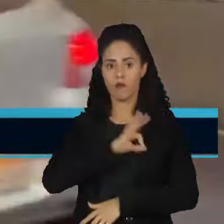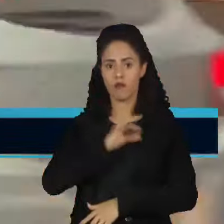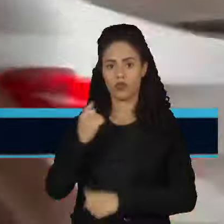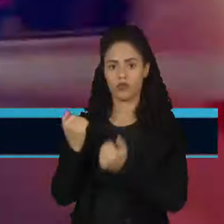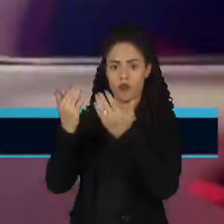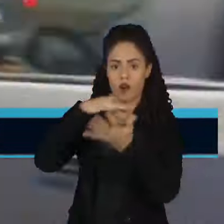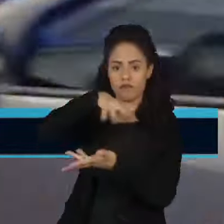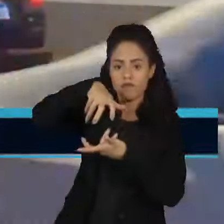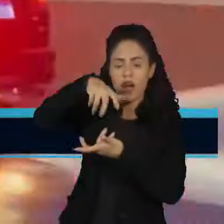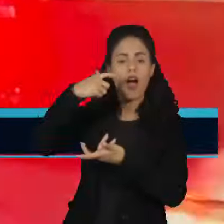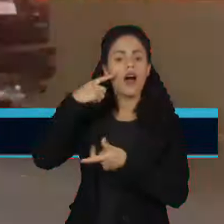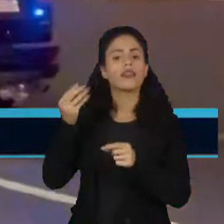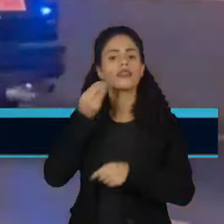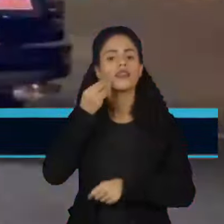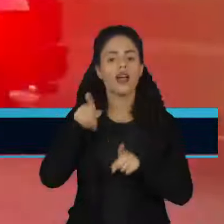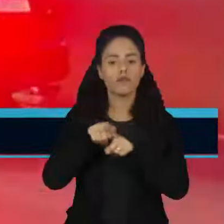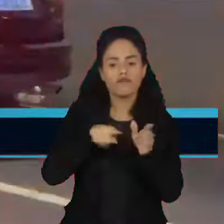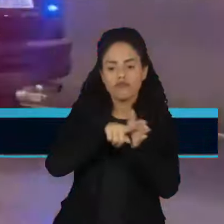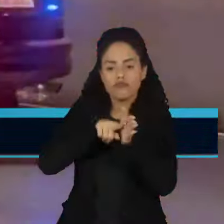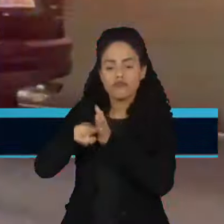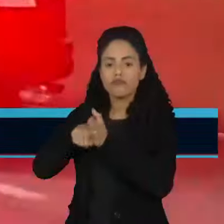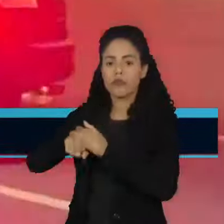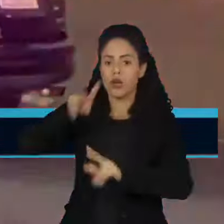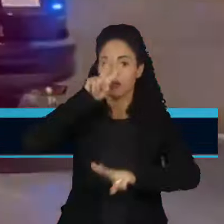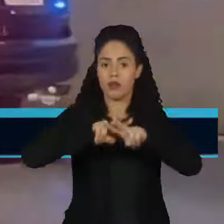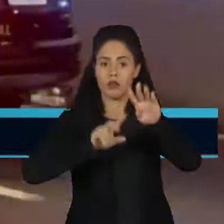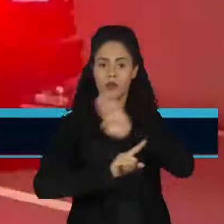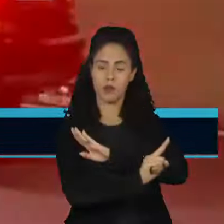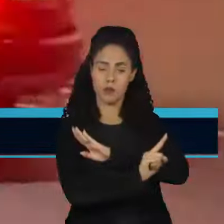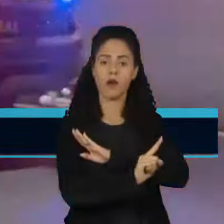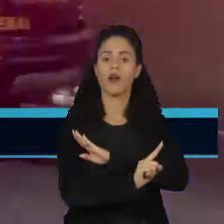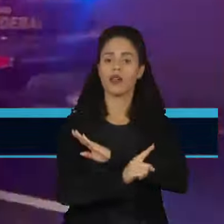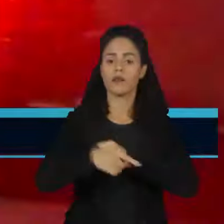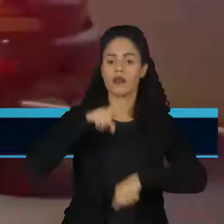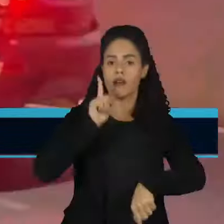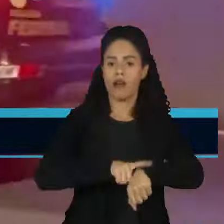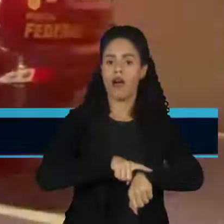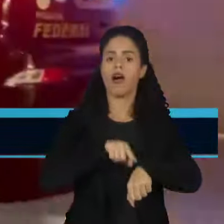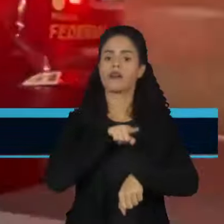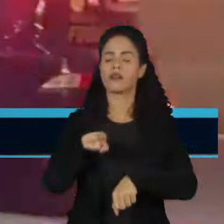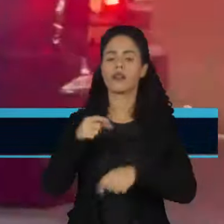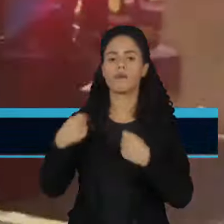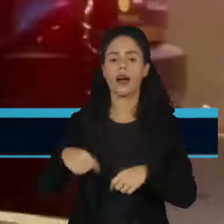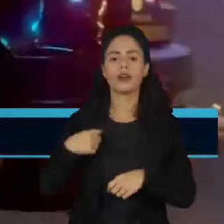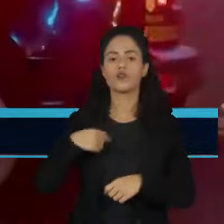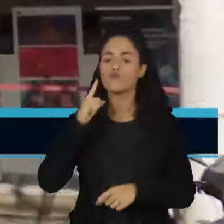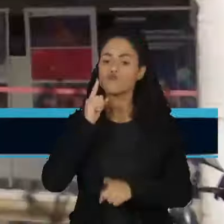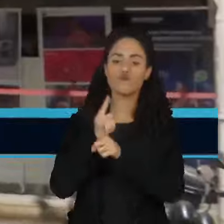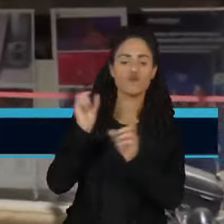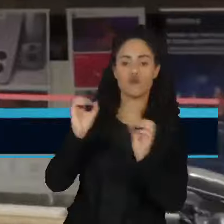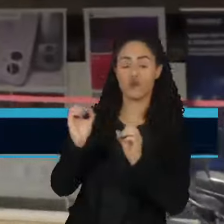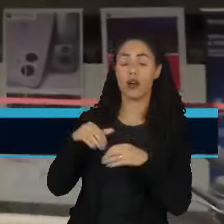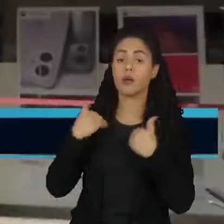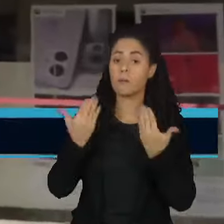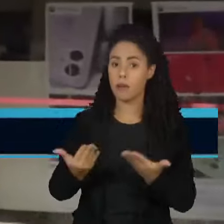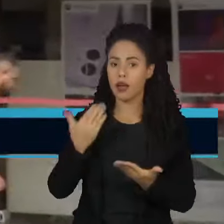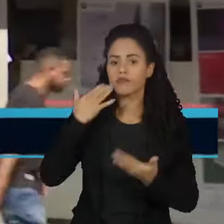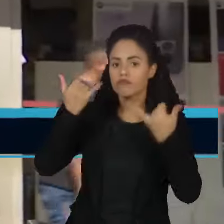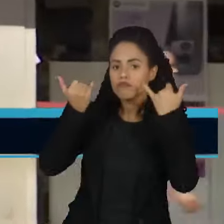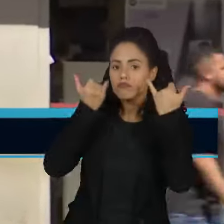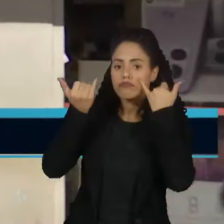Polícia Federal realizou uma operação para cumprir um mandado de prisão preventiva contra ele, mas não o localizou. De acordo